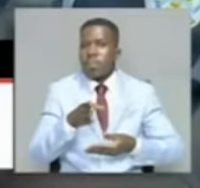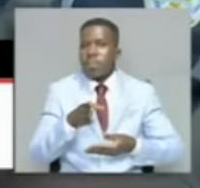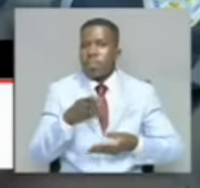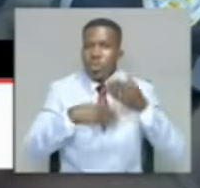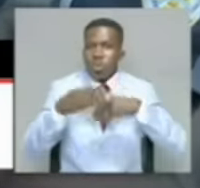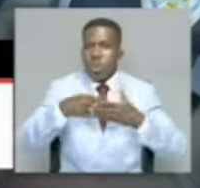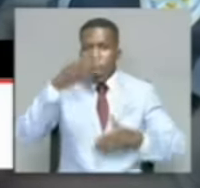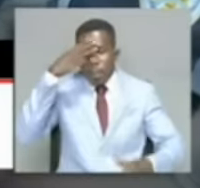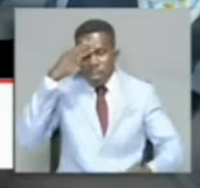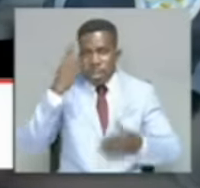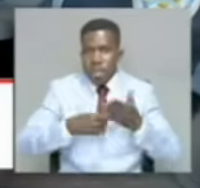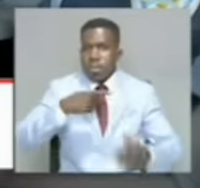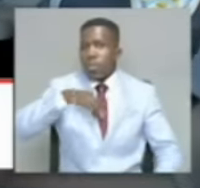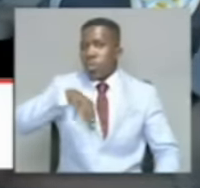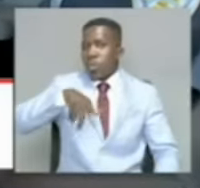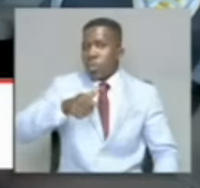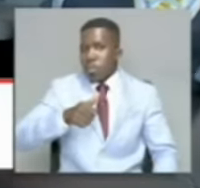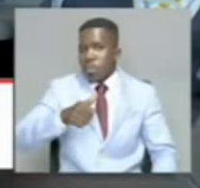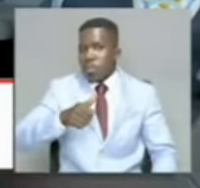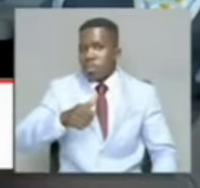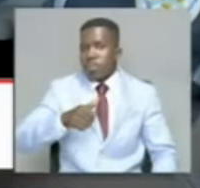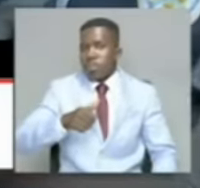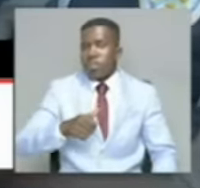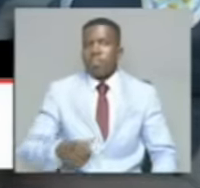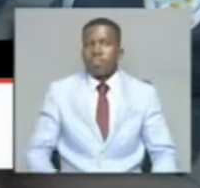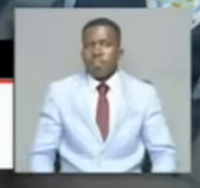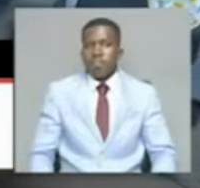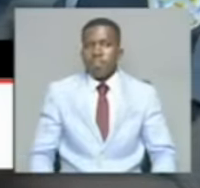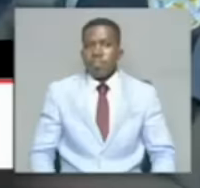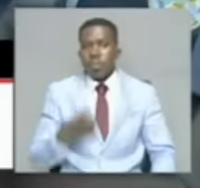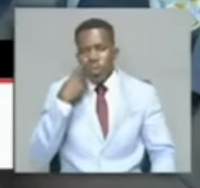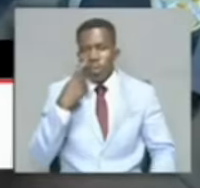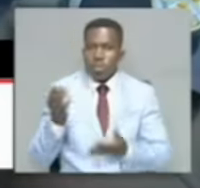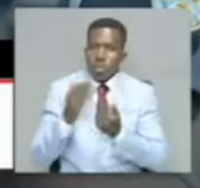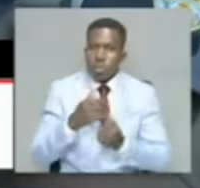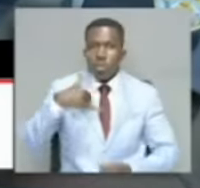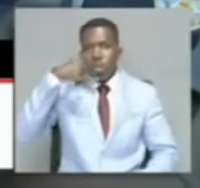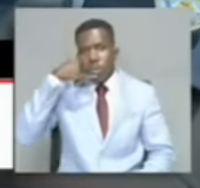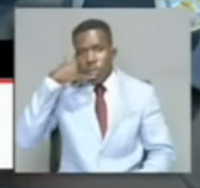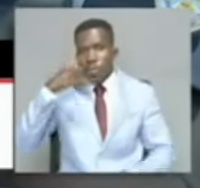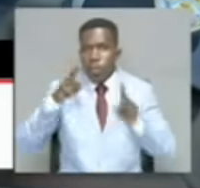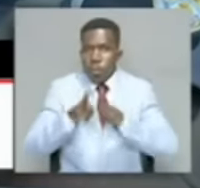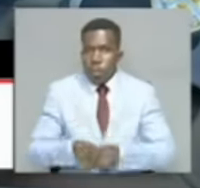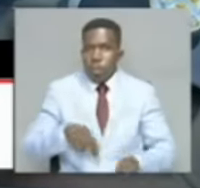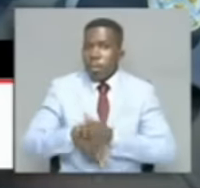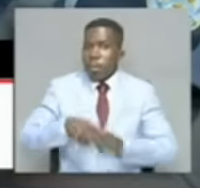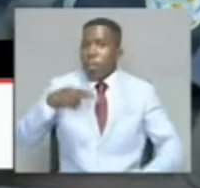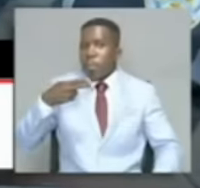os meios. Quando trouxe os meios do senhor. O que é concreto? Ele trouxe um telefone e uma arma do